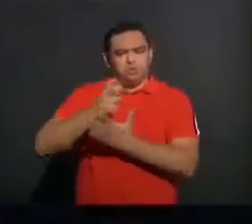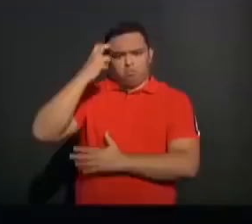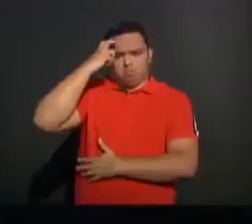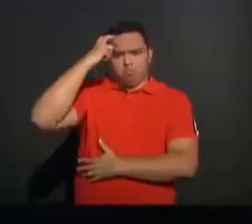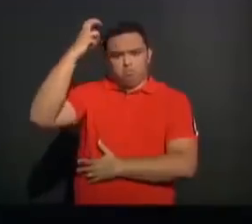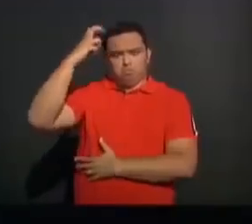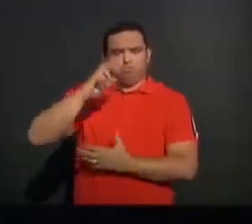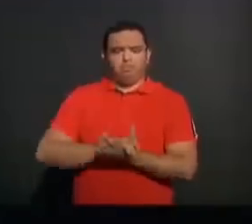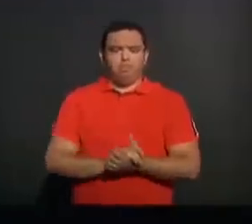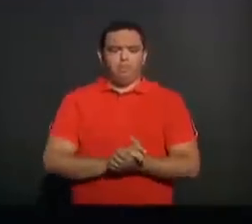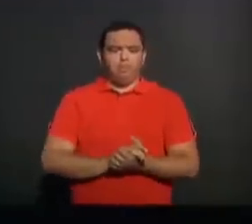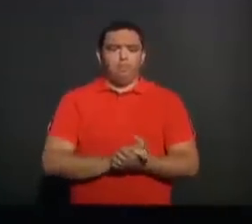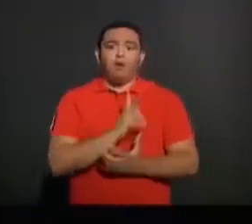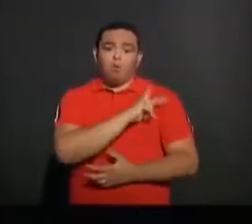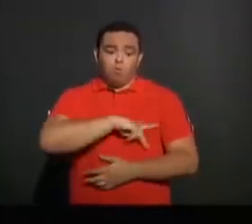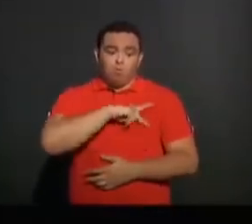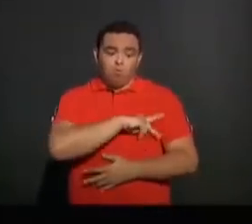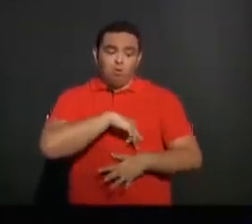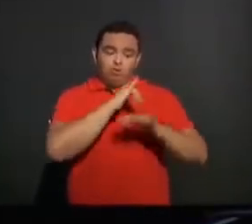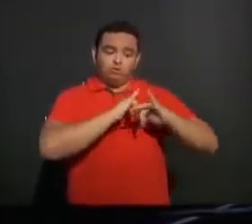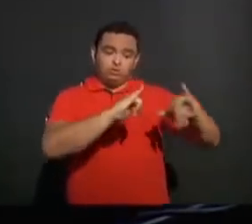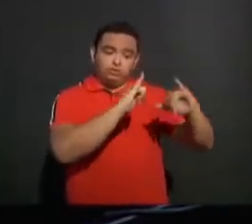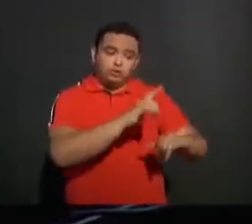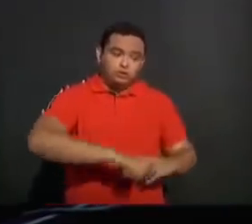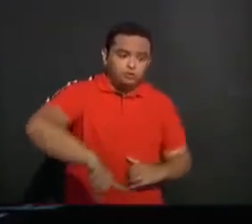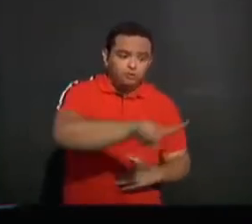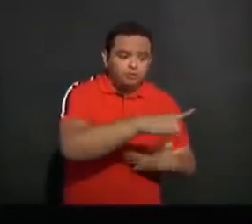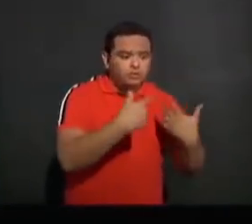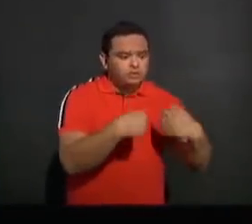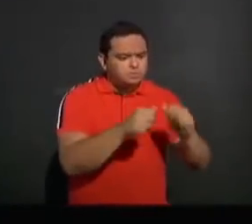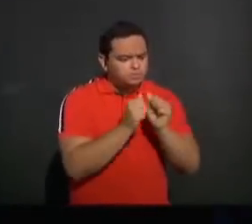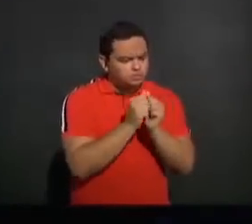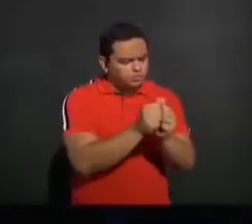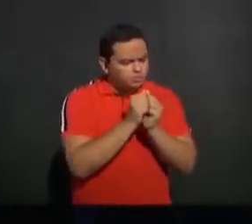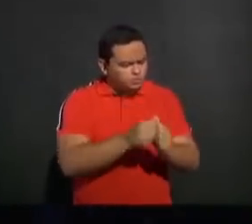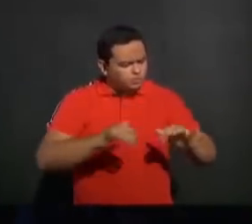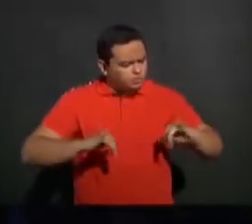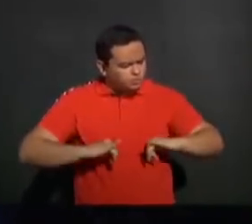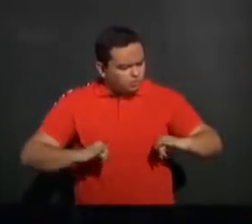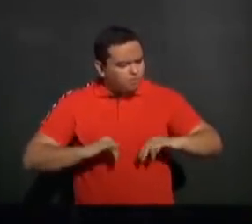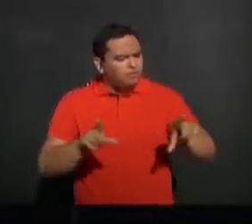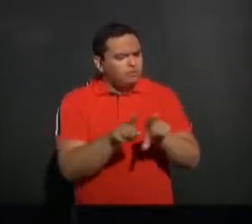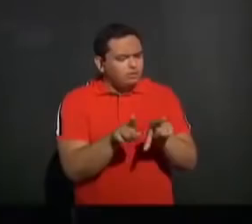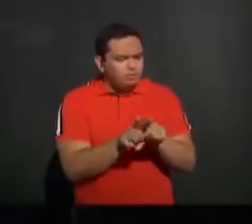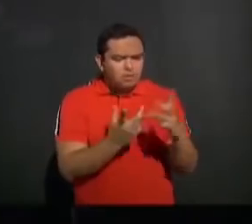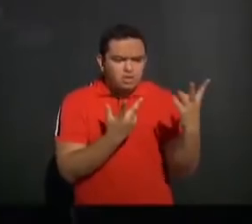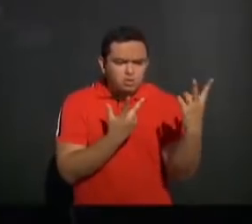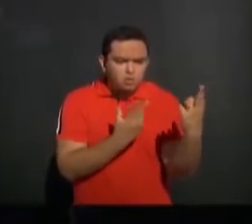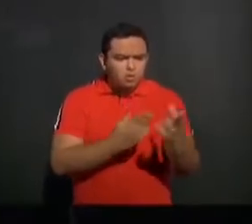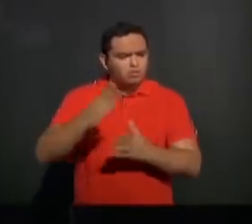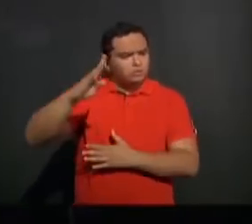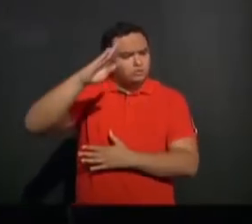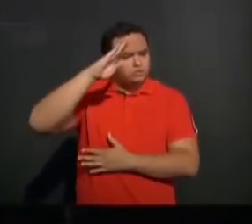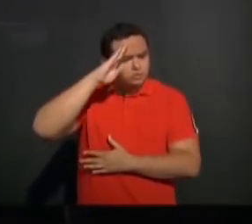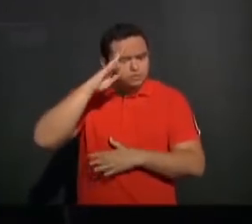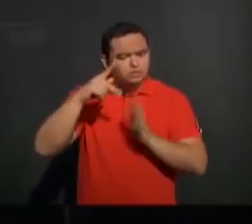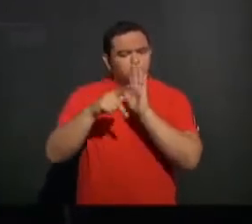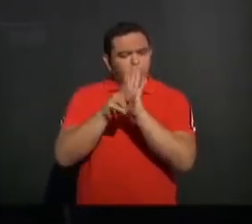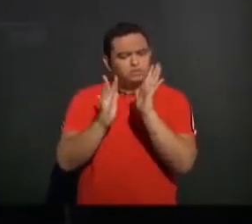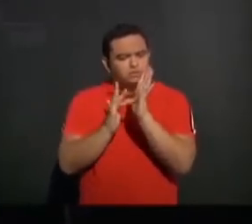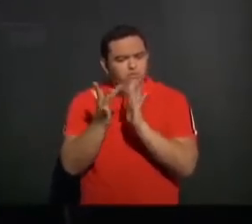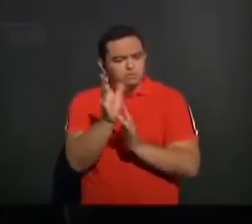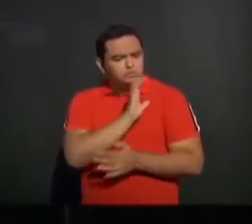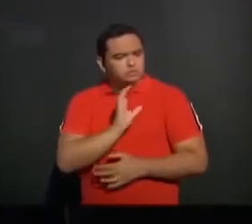ele disse: participa comigo dos meus sofrimentos como bom soldado de